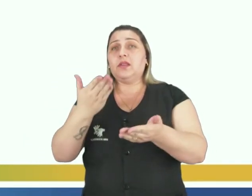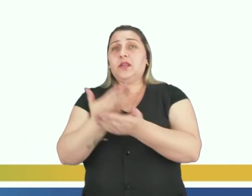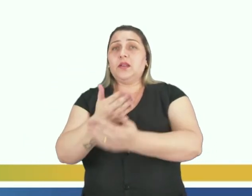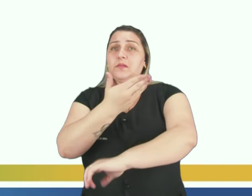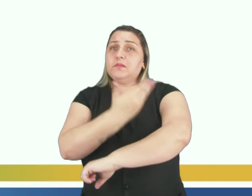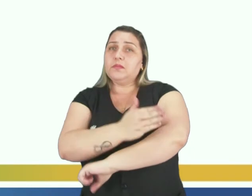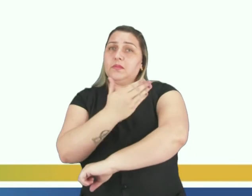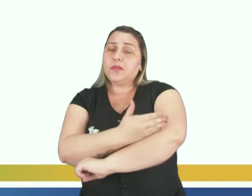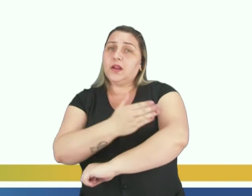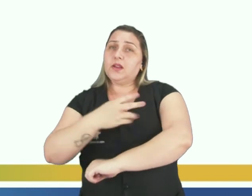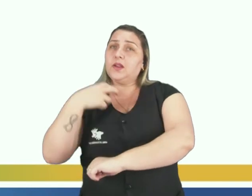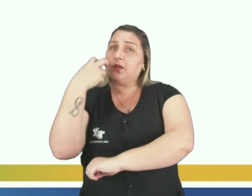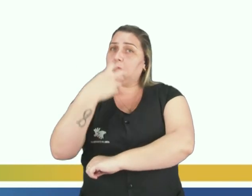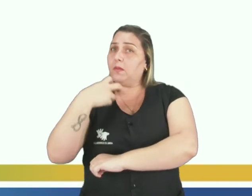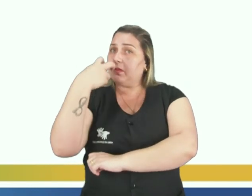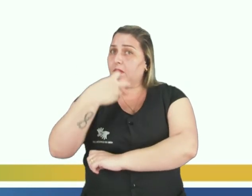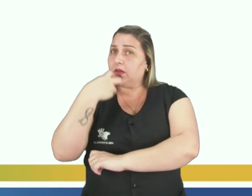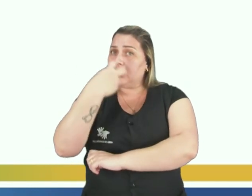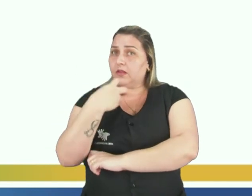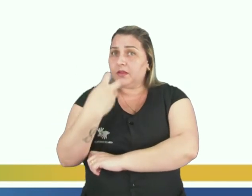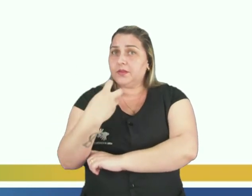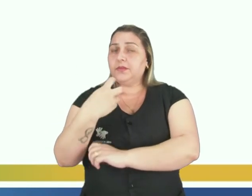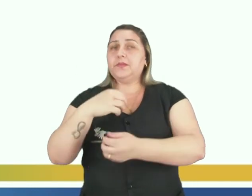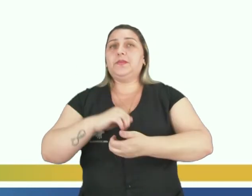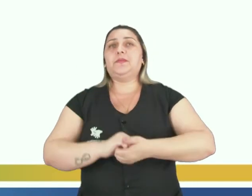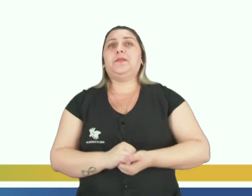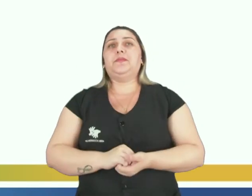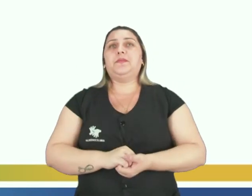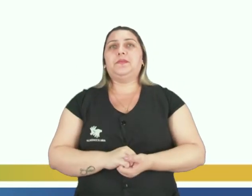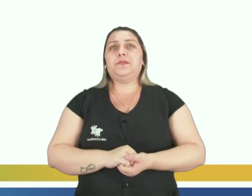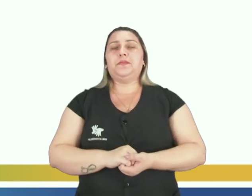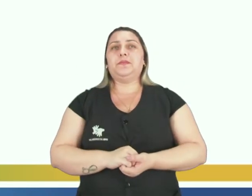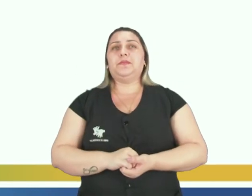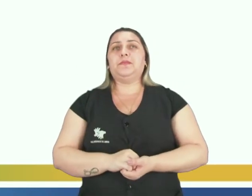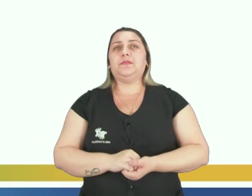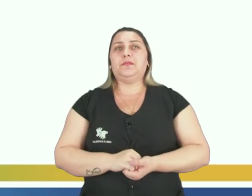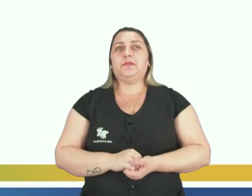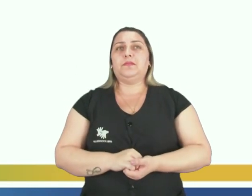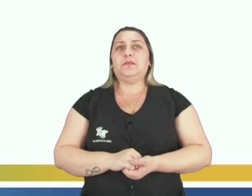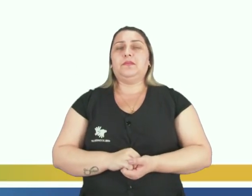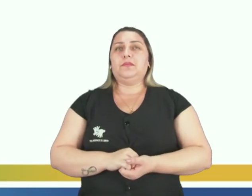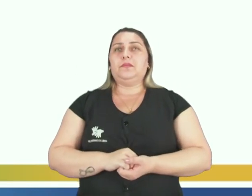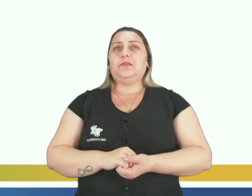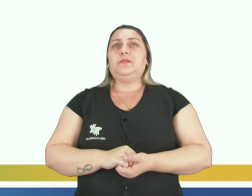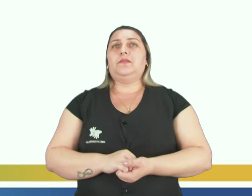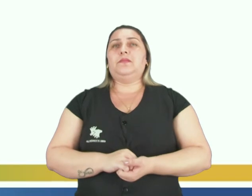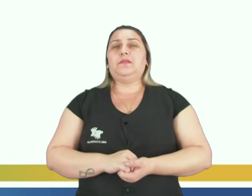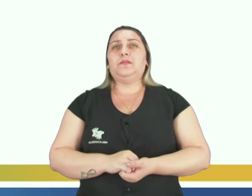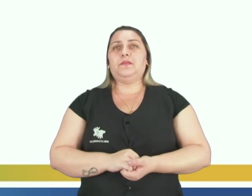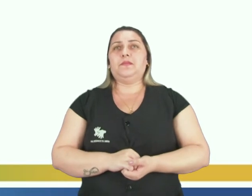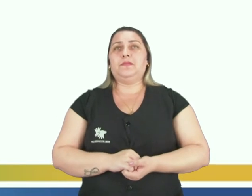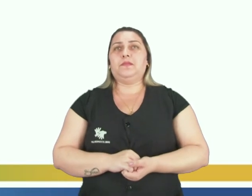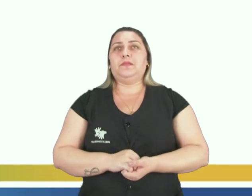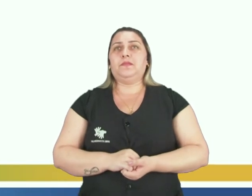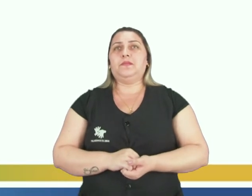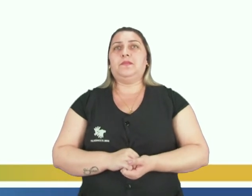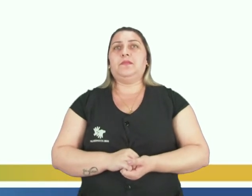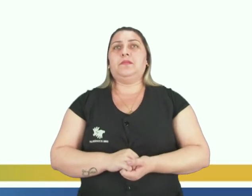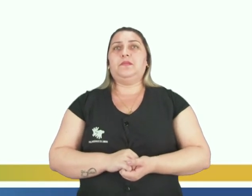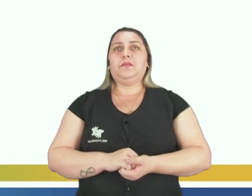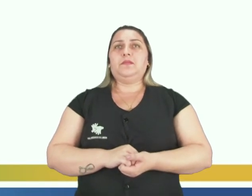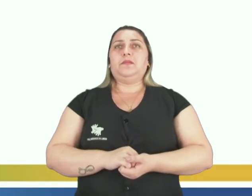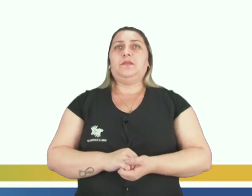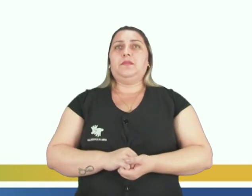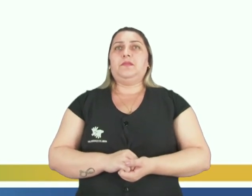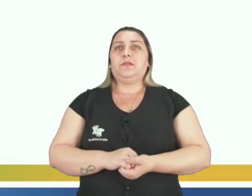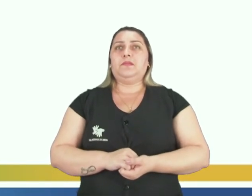aplicando o primeiro ceseo, e eu tenho zumo, ¿sí? Para aplicar a variante del ceseo com C. Próximo, eu